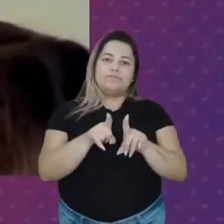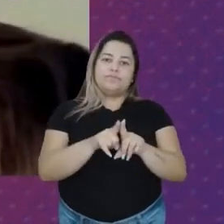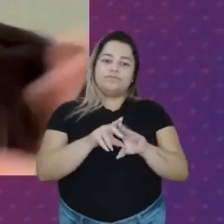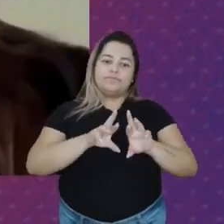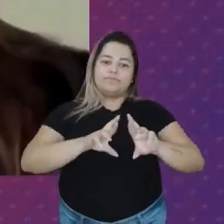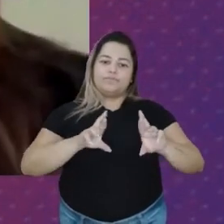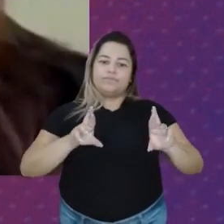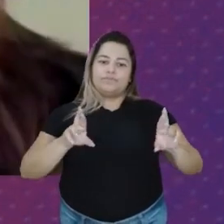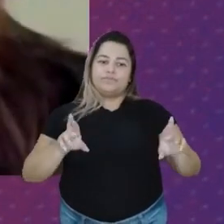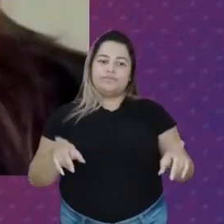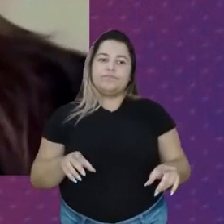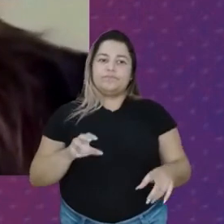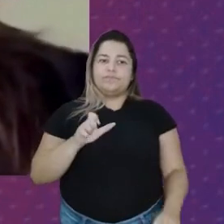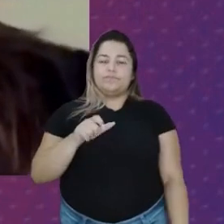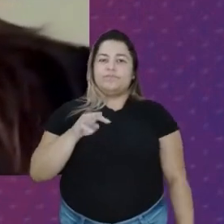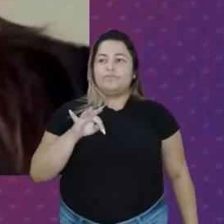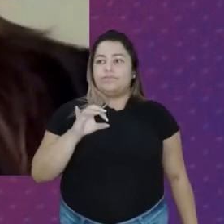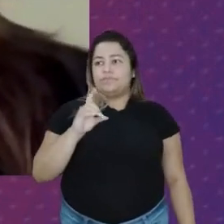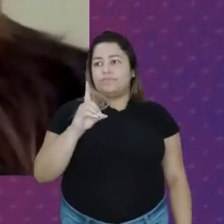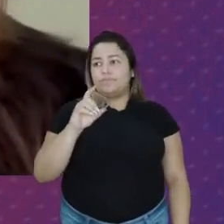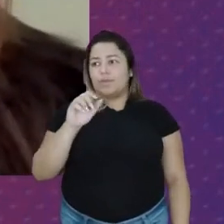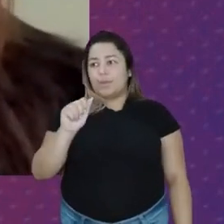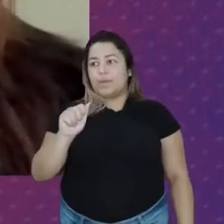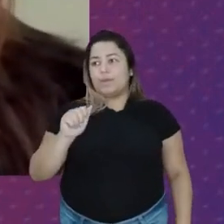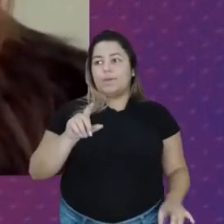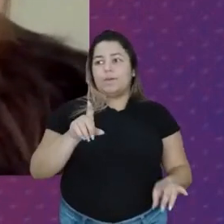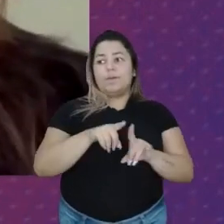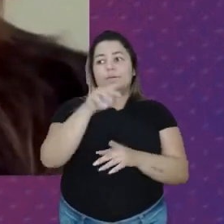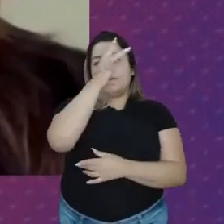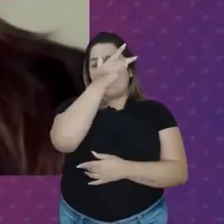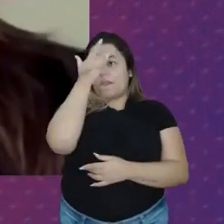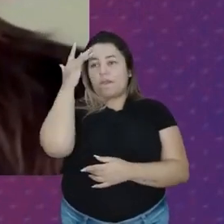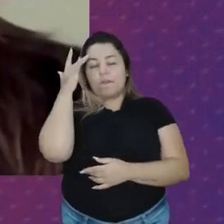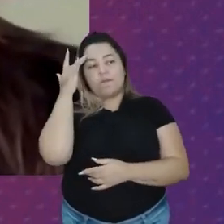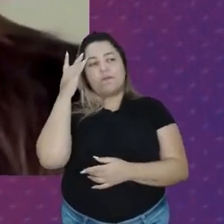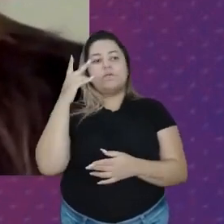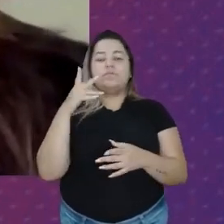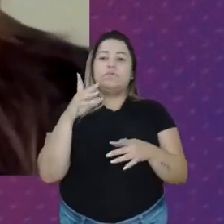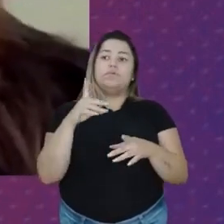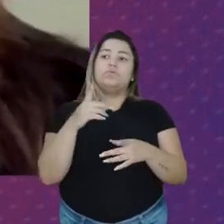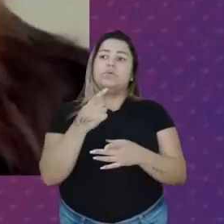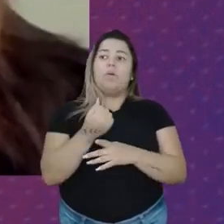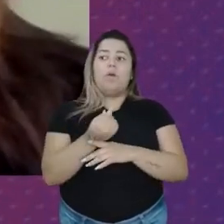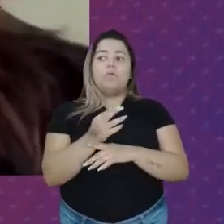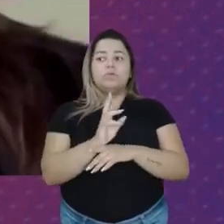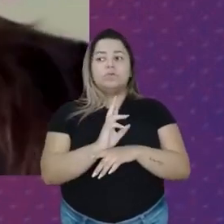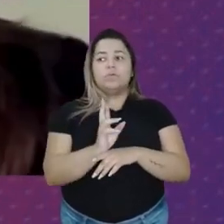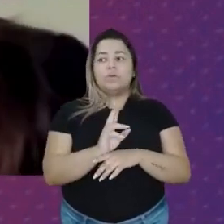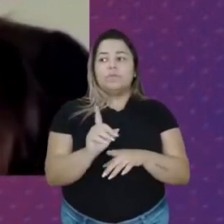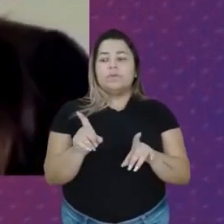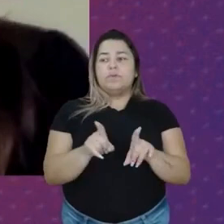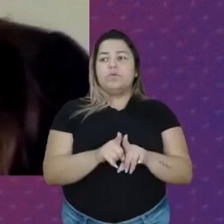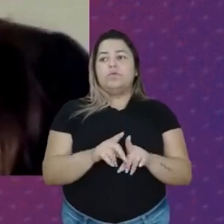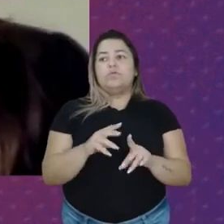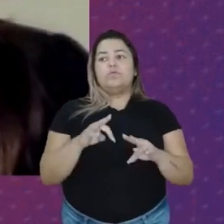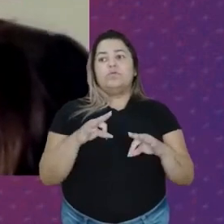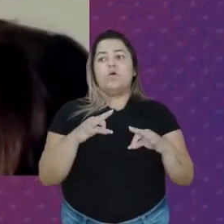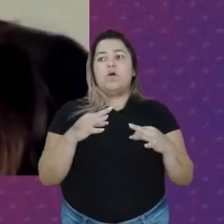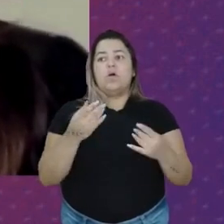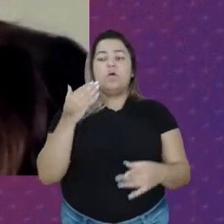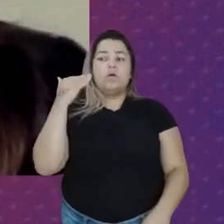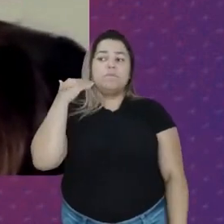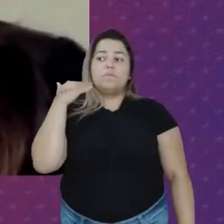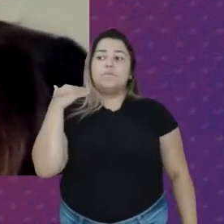um pouco mais de elasticidade, quanto que as pessoas podem investir na sua própria campanha, mas tem que tudo circular pela